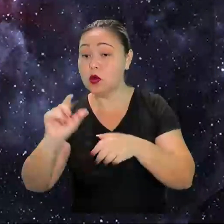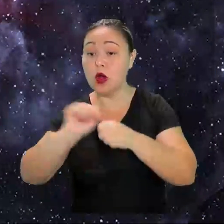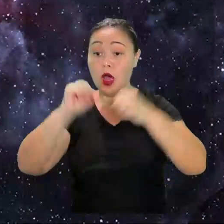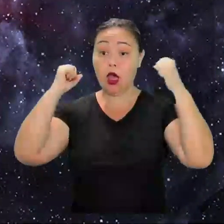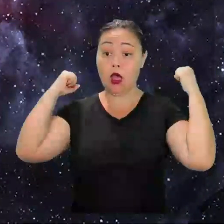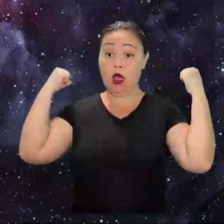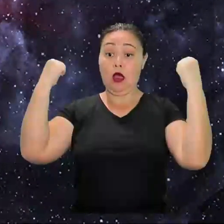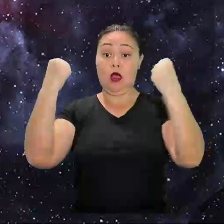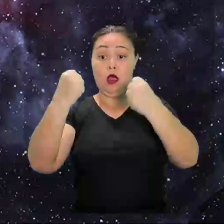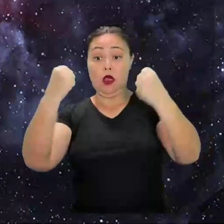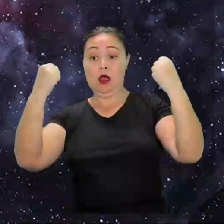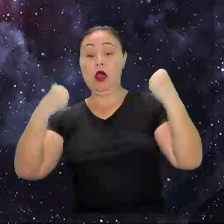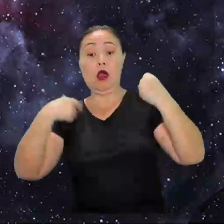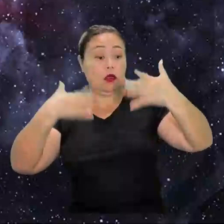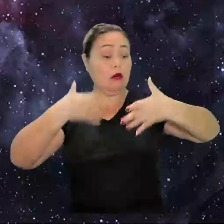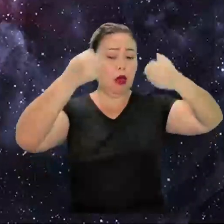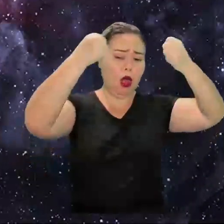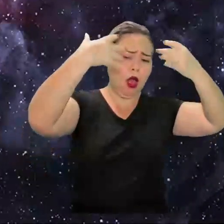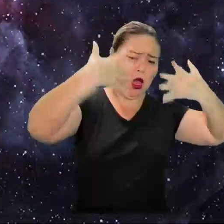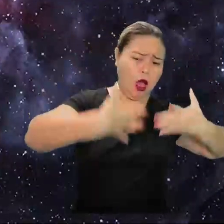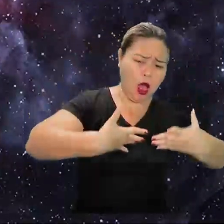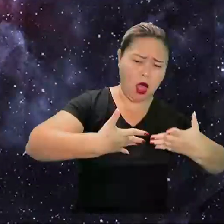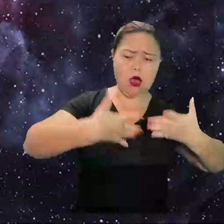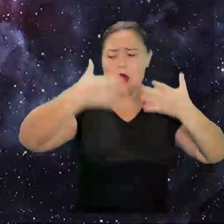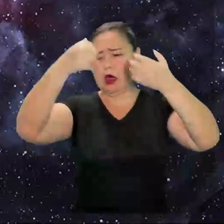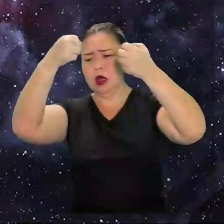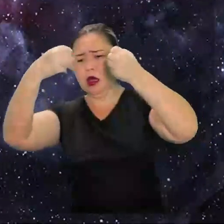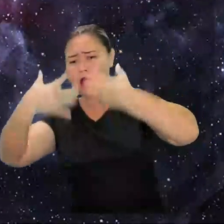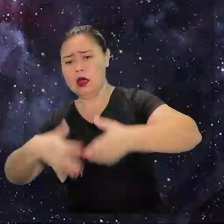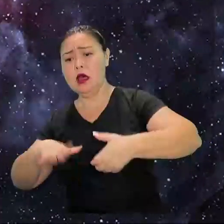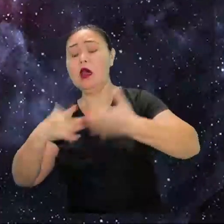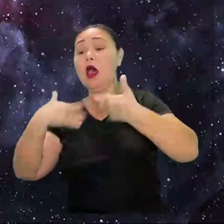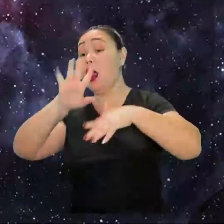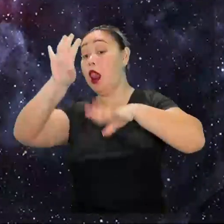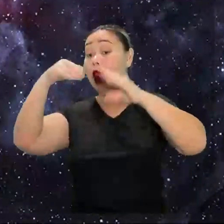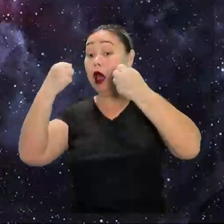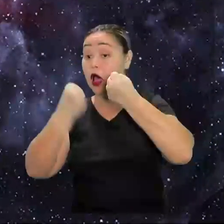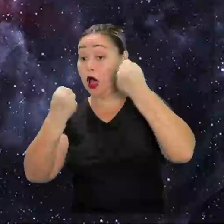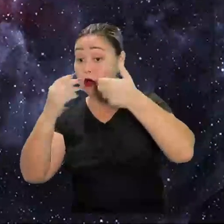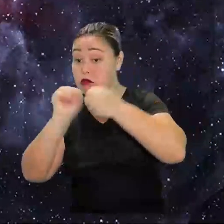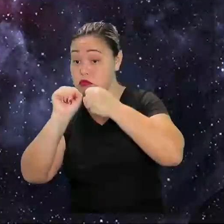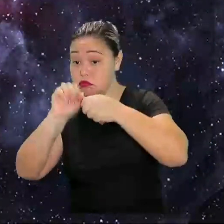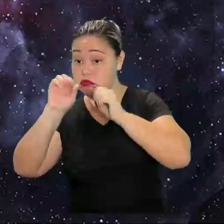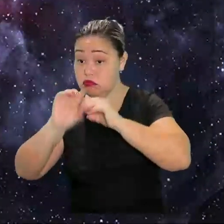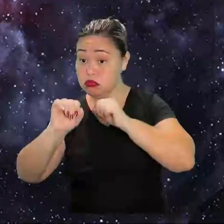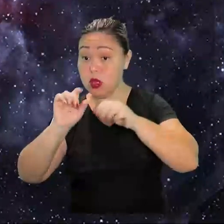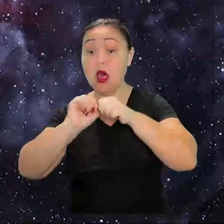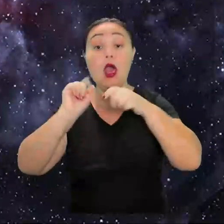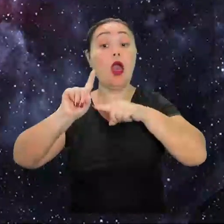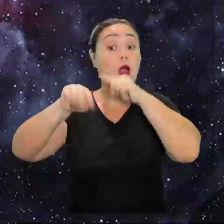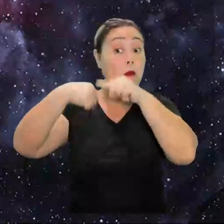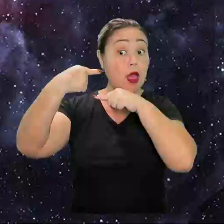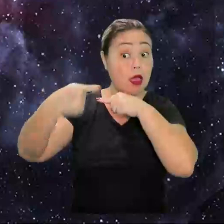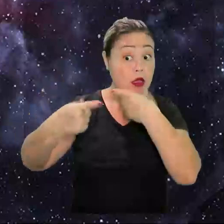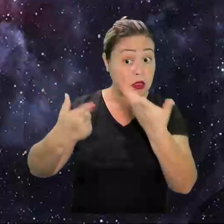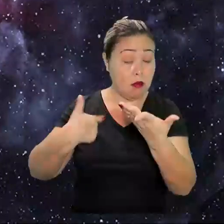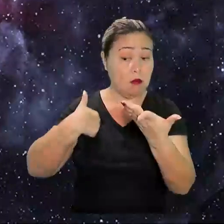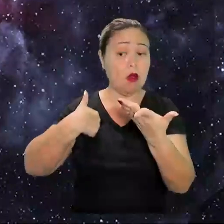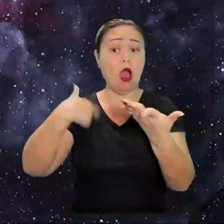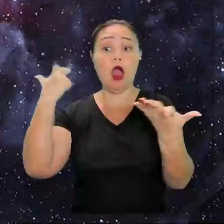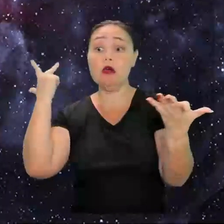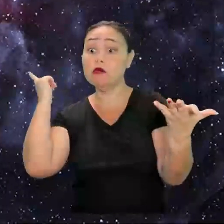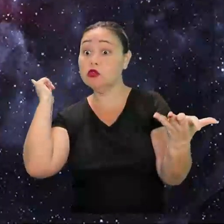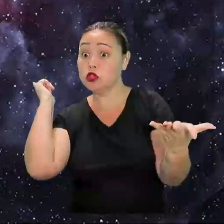ele demora mais para explicar, né? Aqui ensinando a posição certa, na autoescola ele demora. Mas depois que você pega